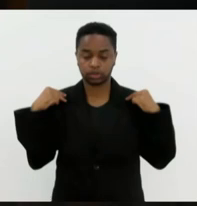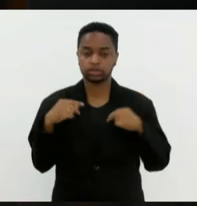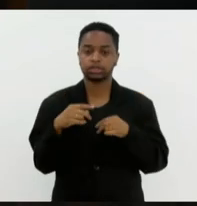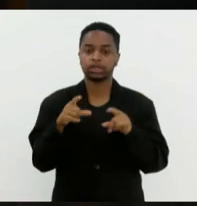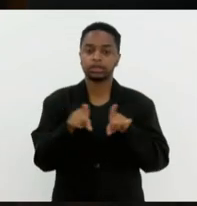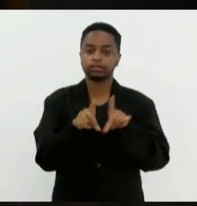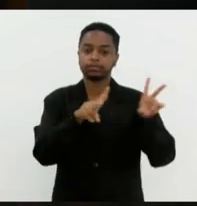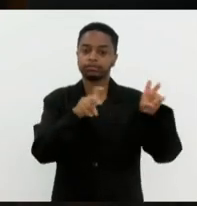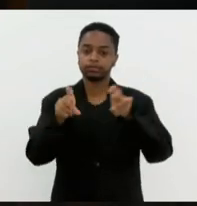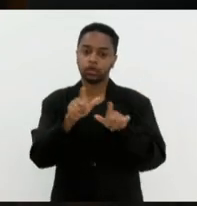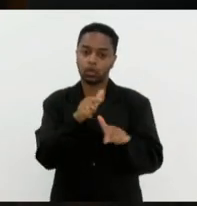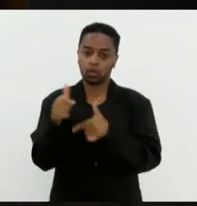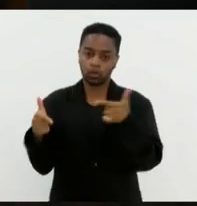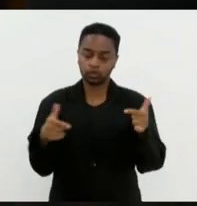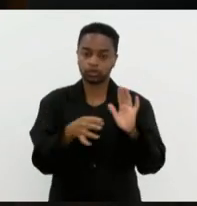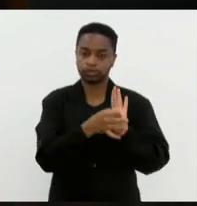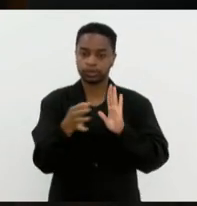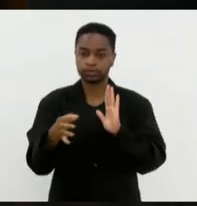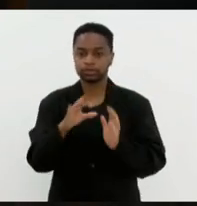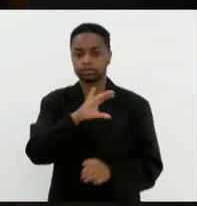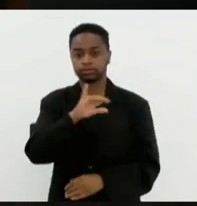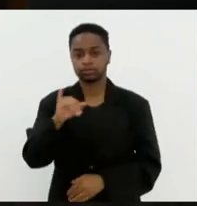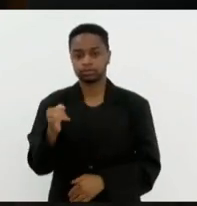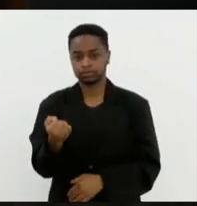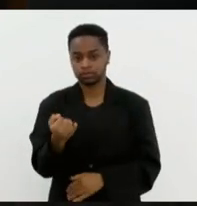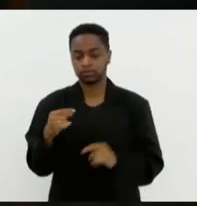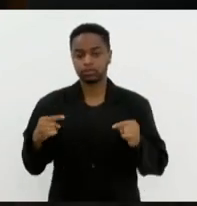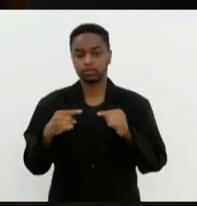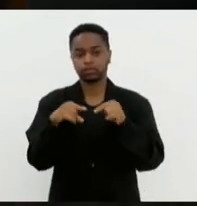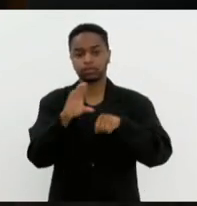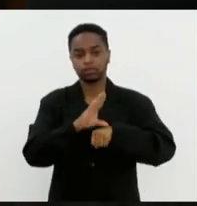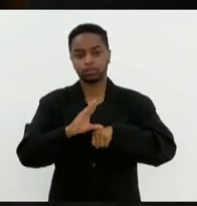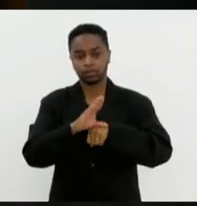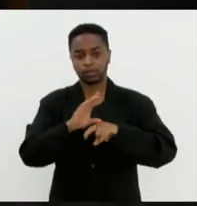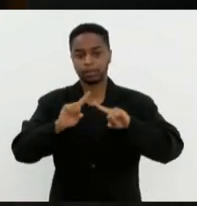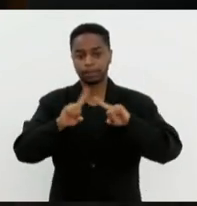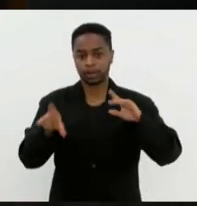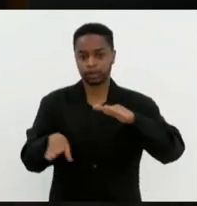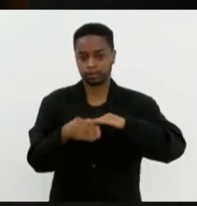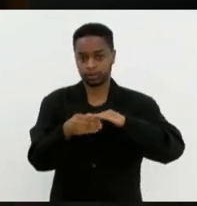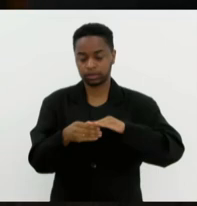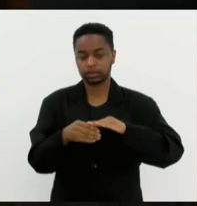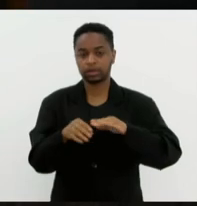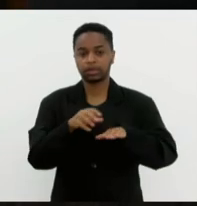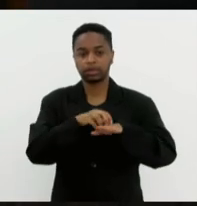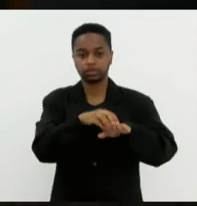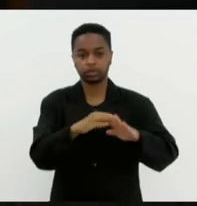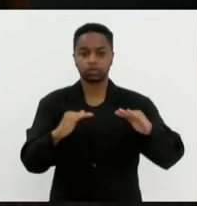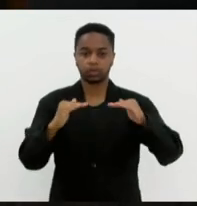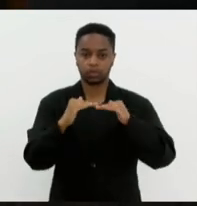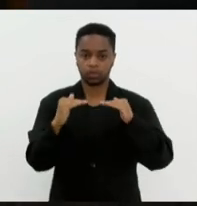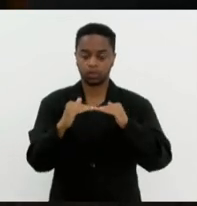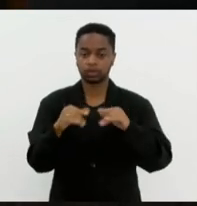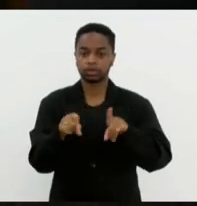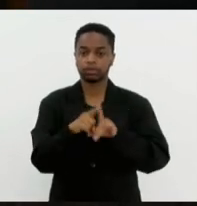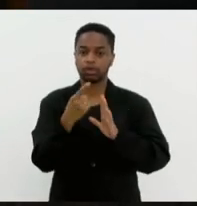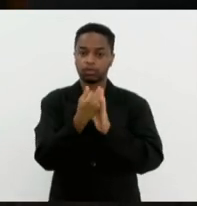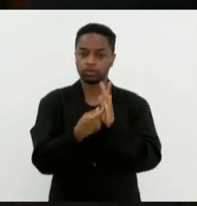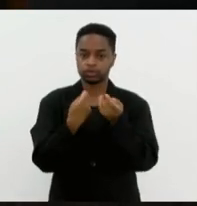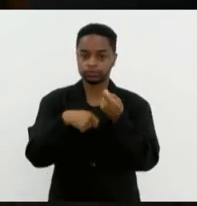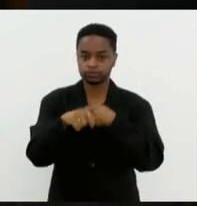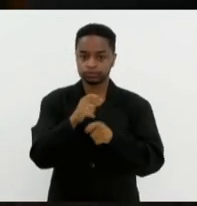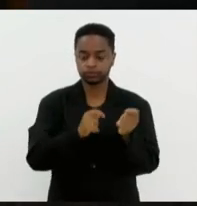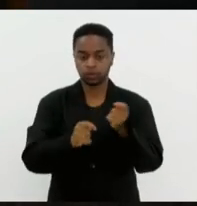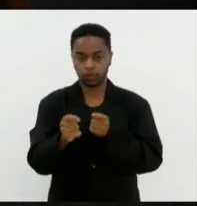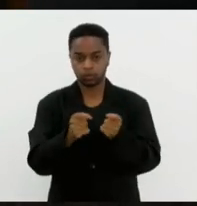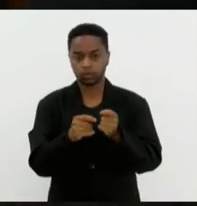das comissões de Constituição e Justiça, pela constitucionalidade, com emenda de transporte favorável e de orçamento, fiscalização